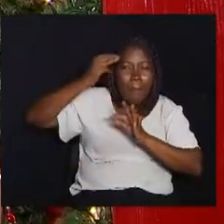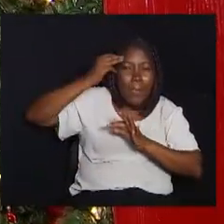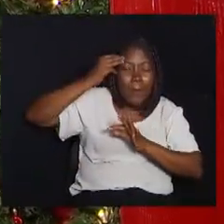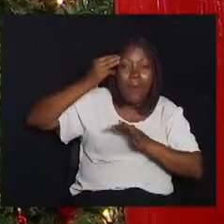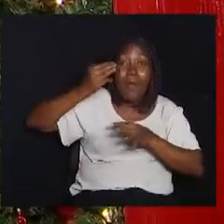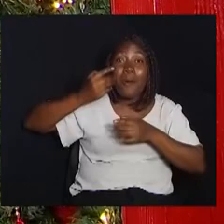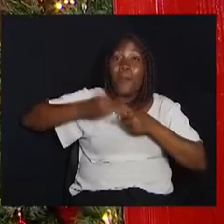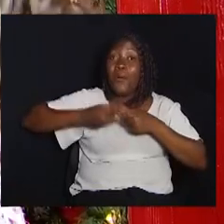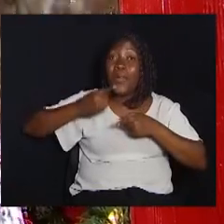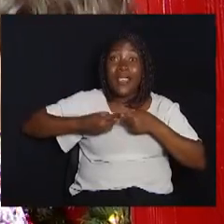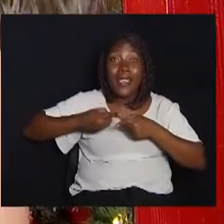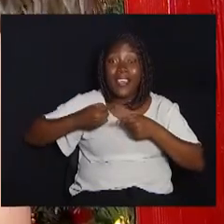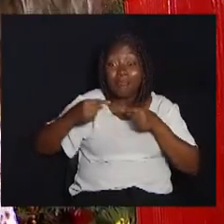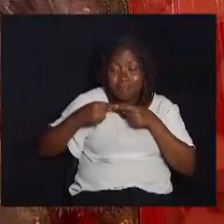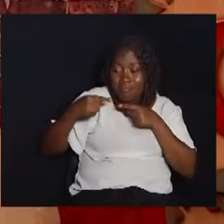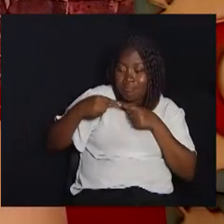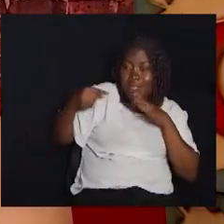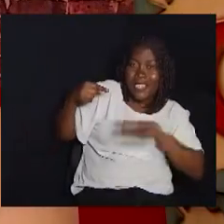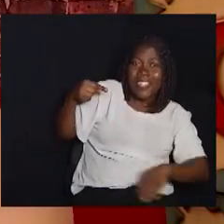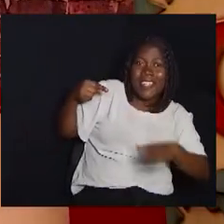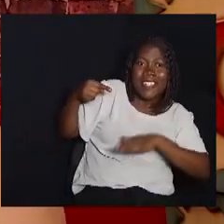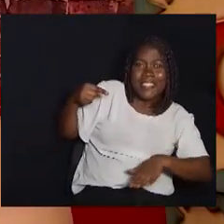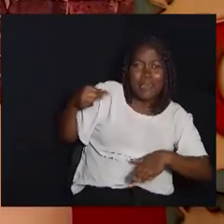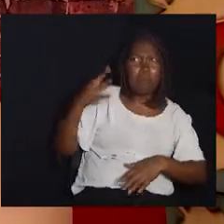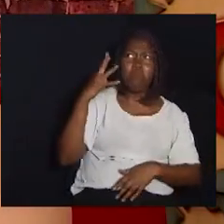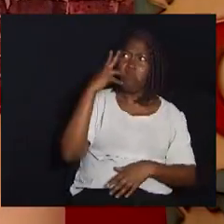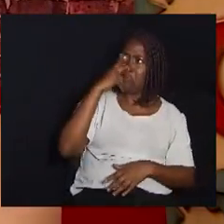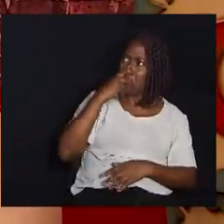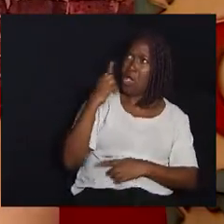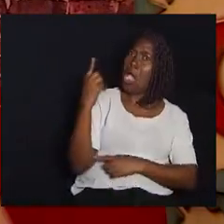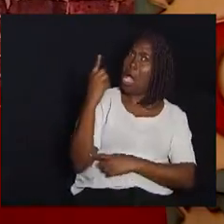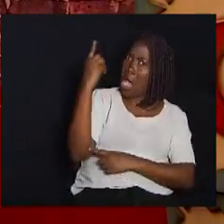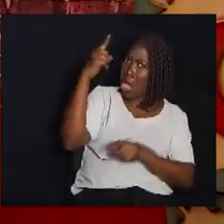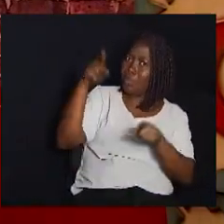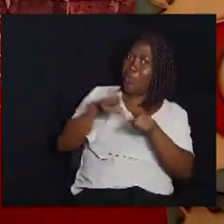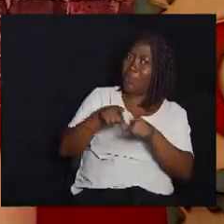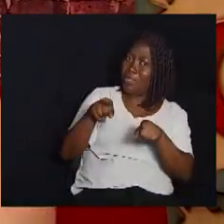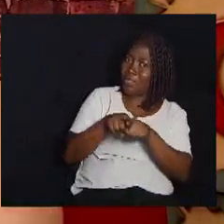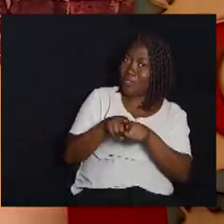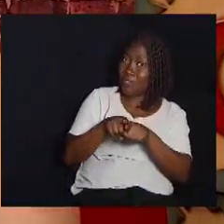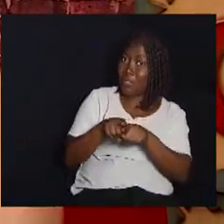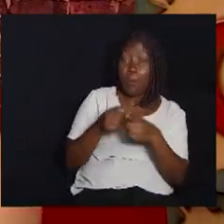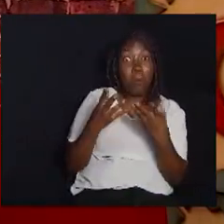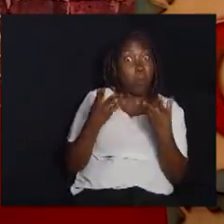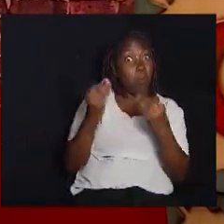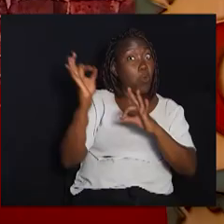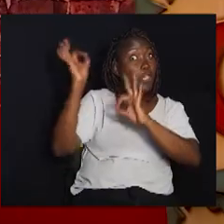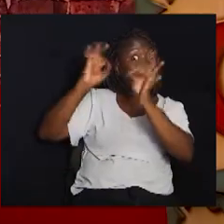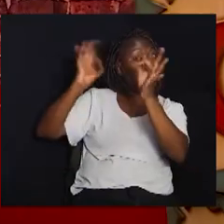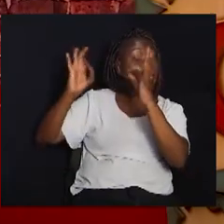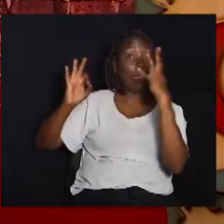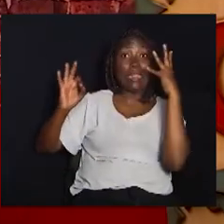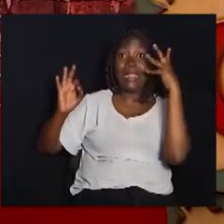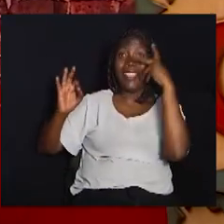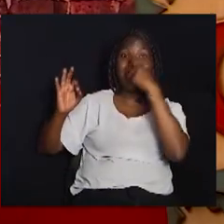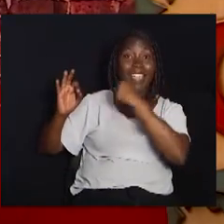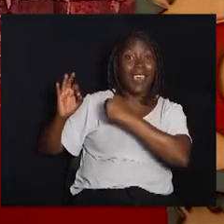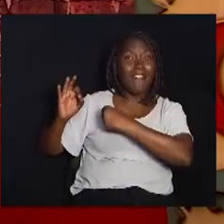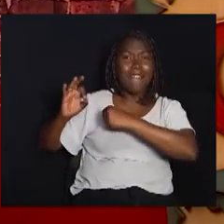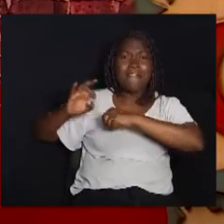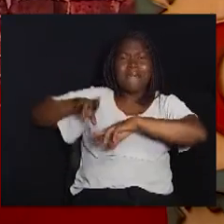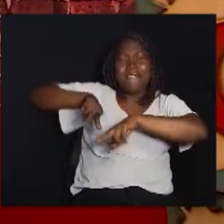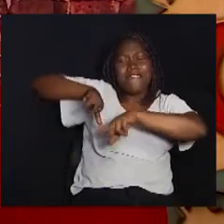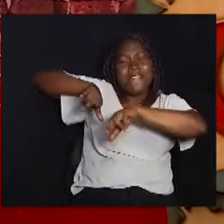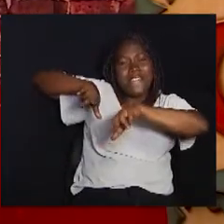bem criança. Muito bonita, muito alta, inclusive, muito decorada, linda.